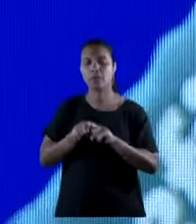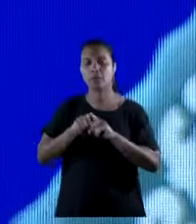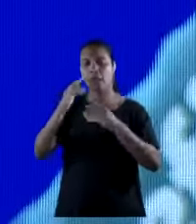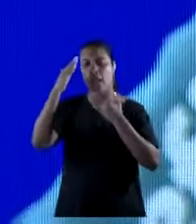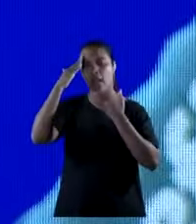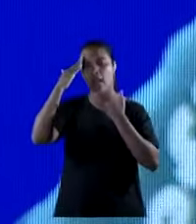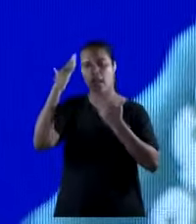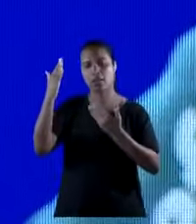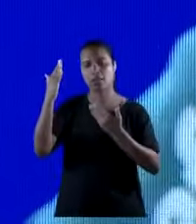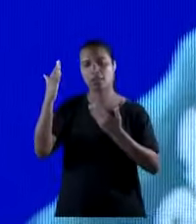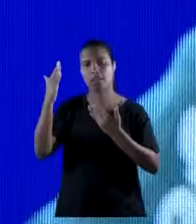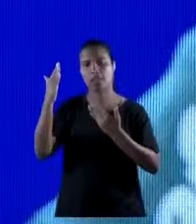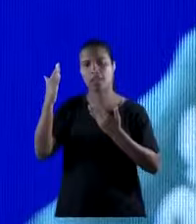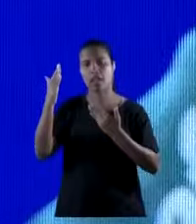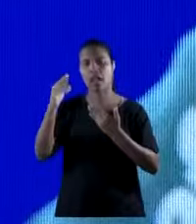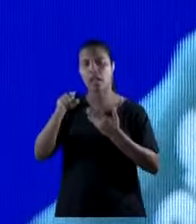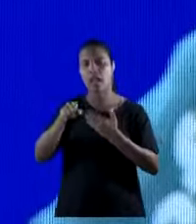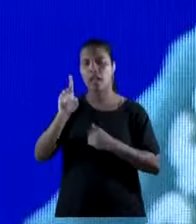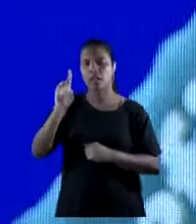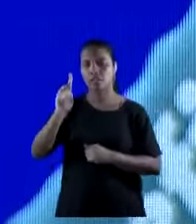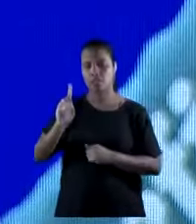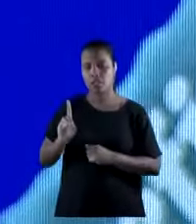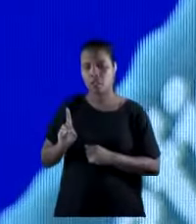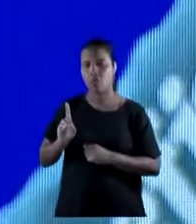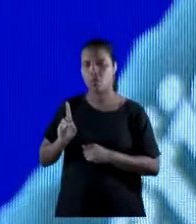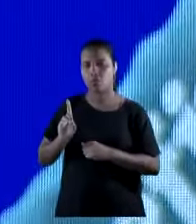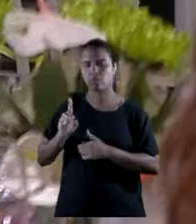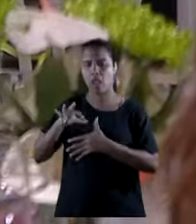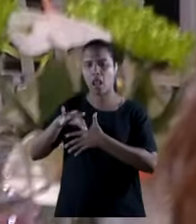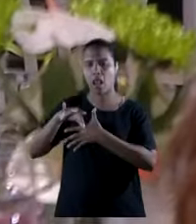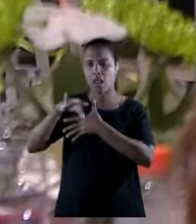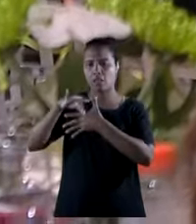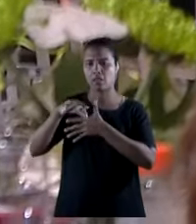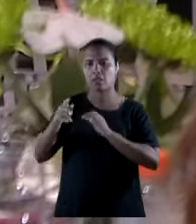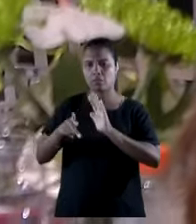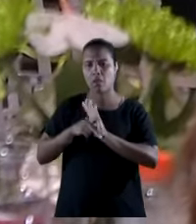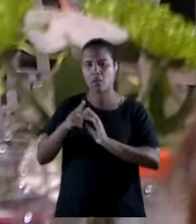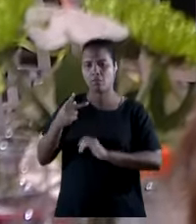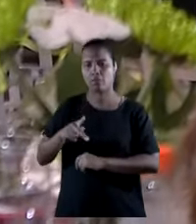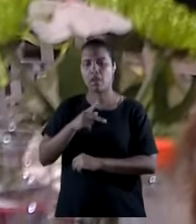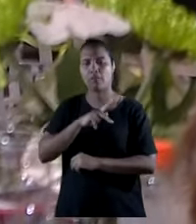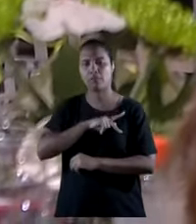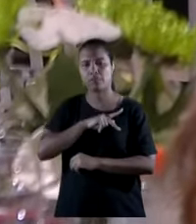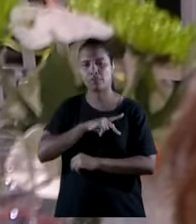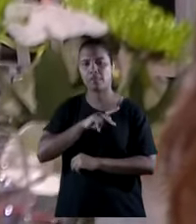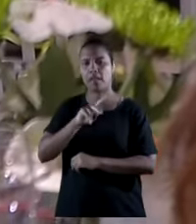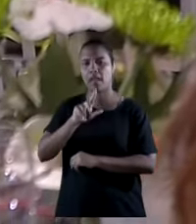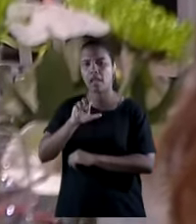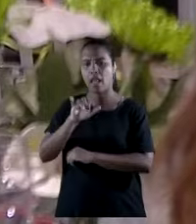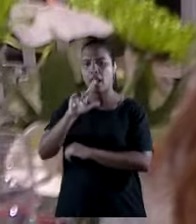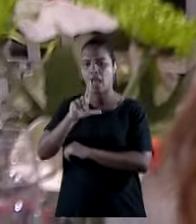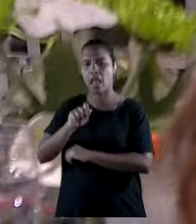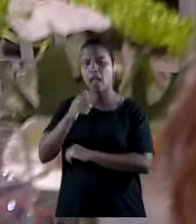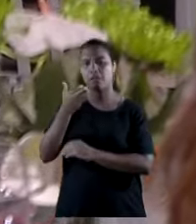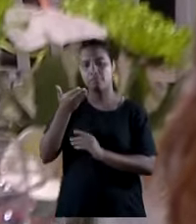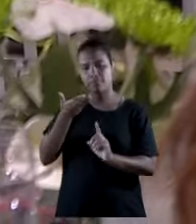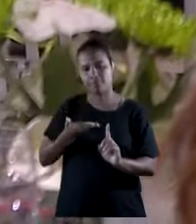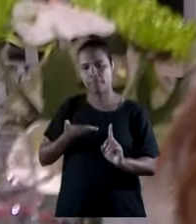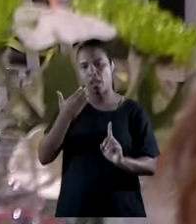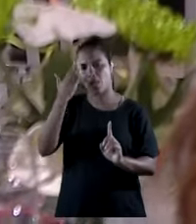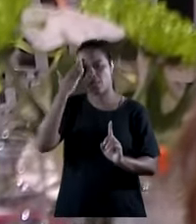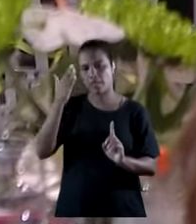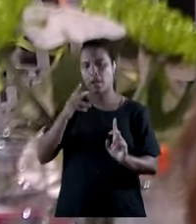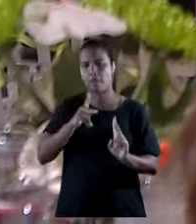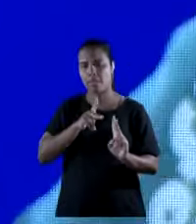agradecer à nossa direção, de forma especial e carinhosa à nossa presidente Leila, ao vice-presidente Paulo